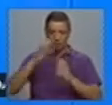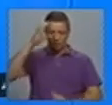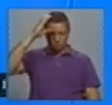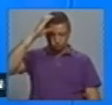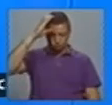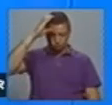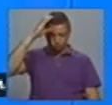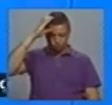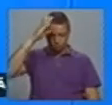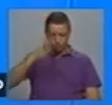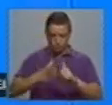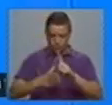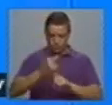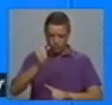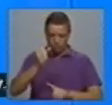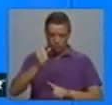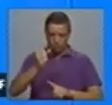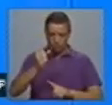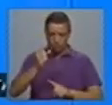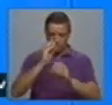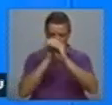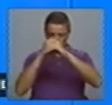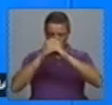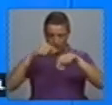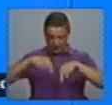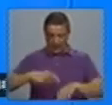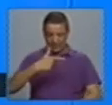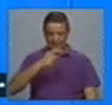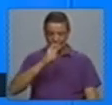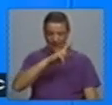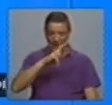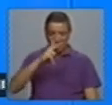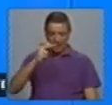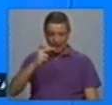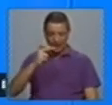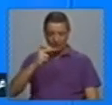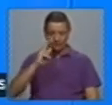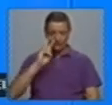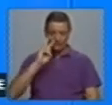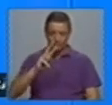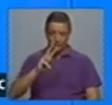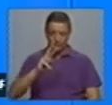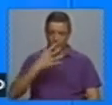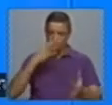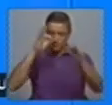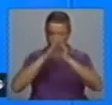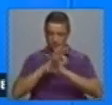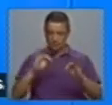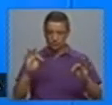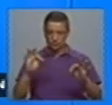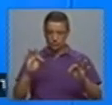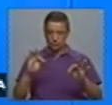vez mais sofisticada, nos próprios telescópios terrestres, que nos conseguem fazer esta determinação fabulosa